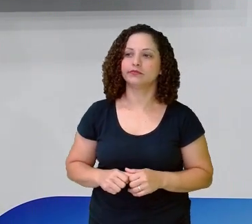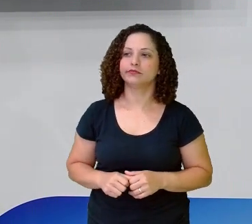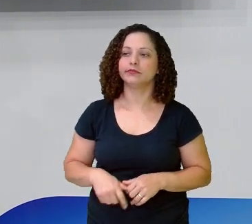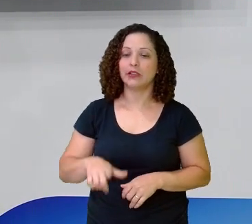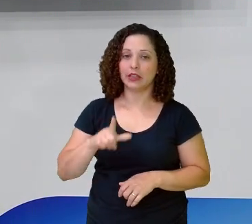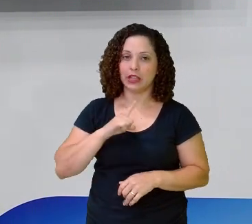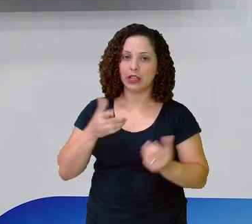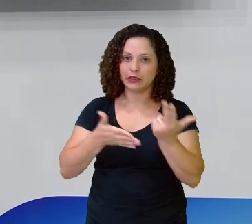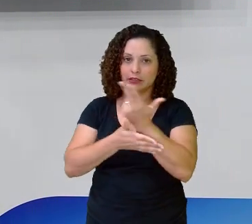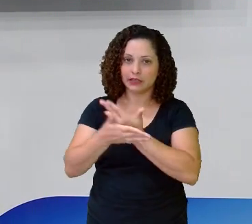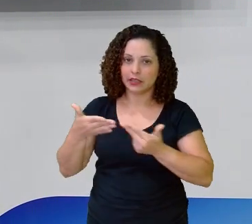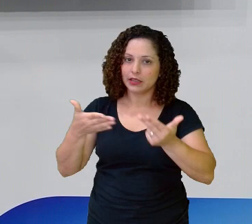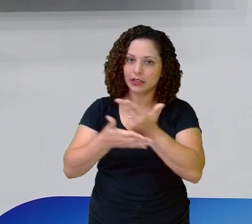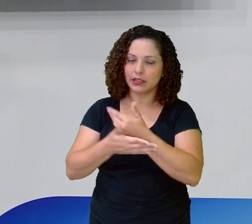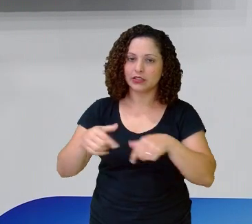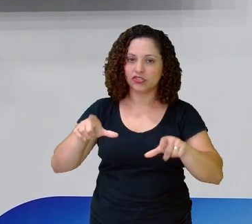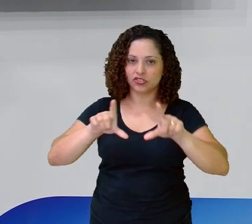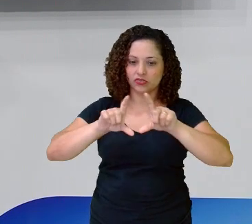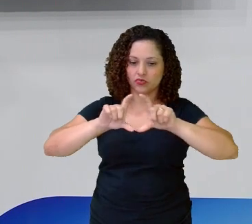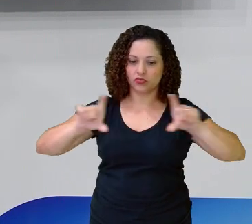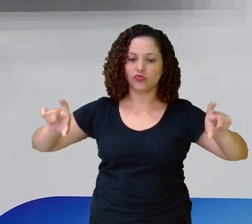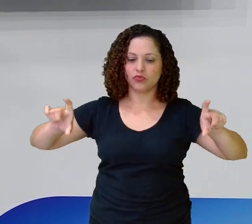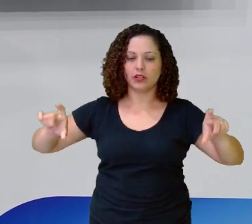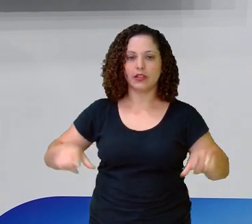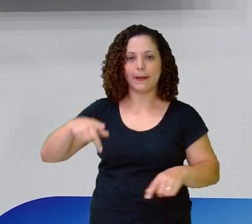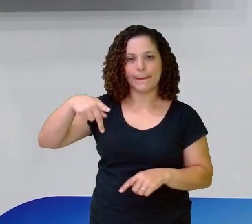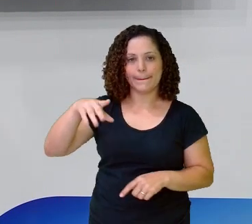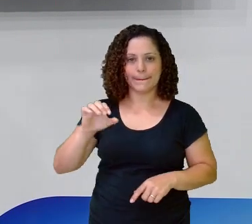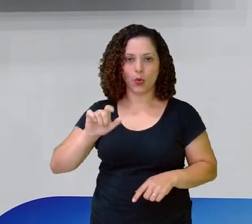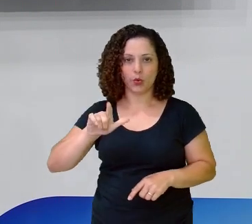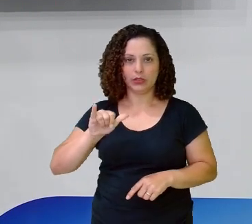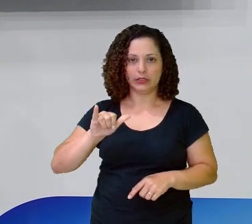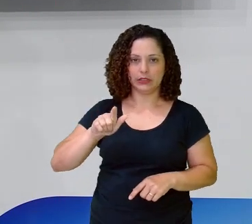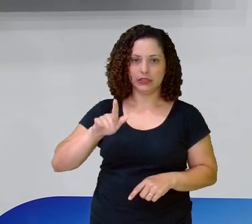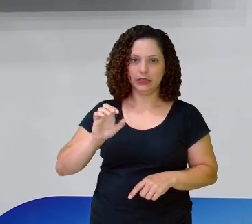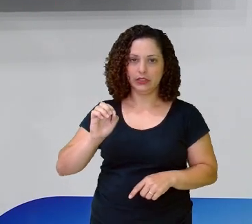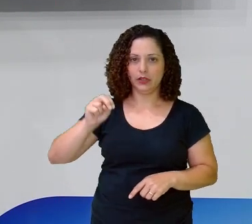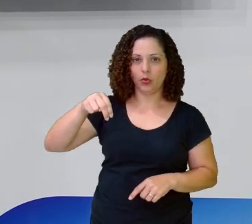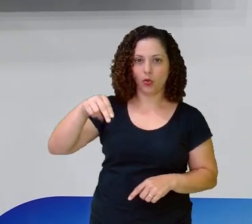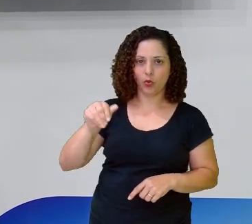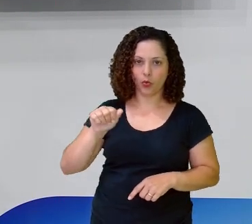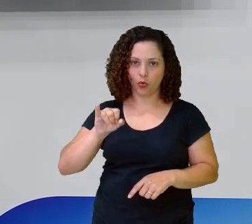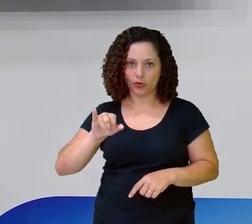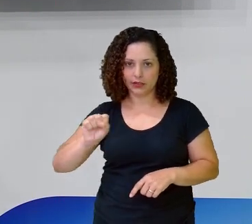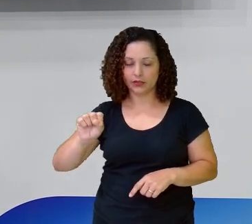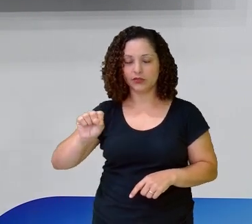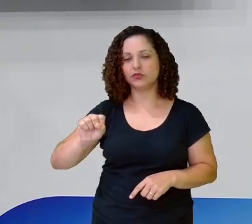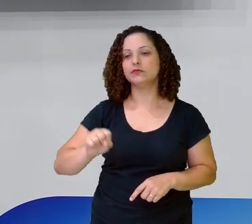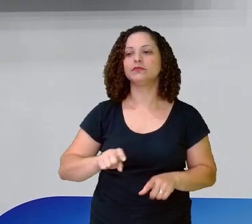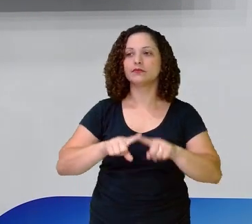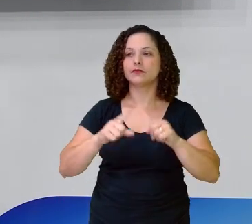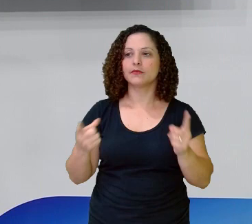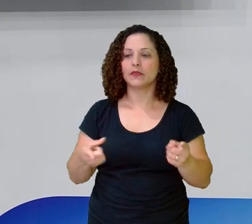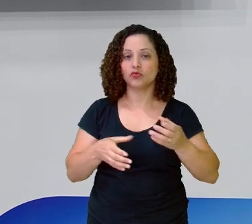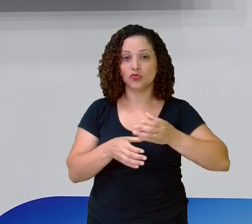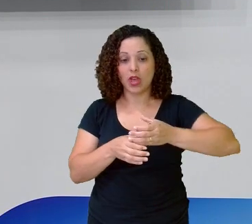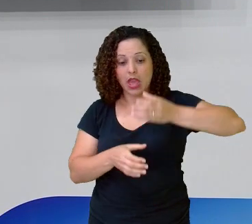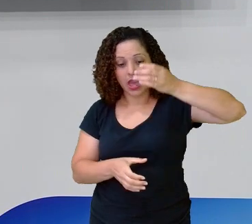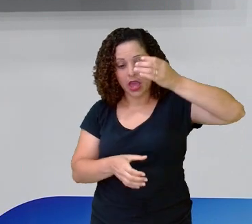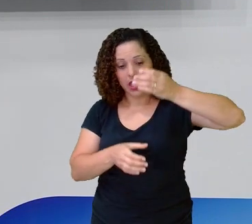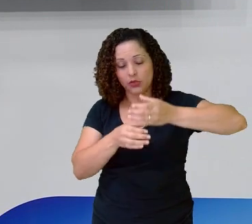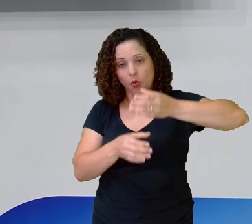por figuras poligonais. Figuras poligonais. Já os meus corpos redondos,